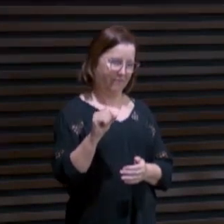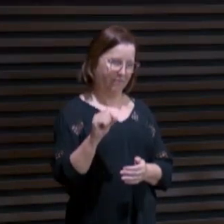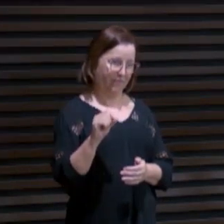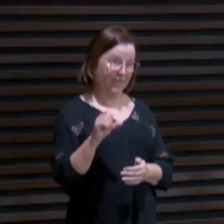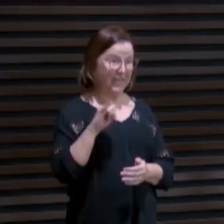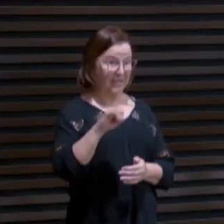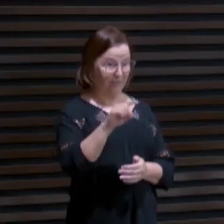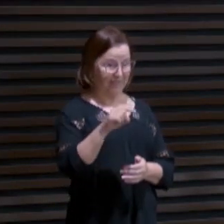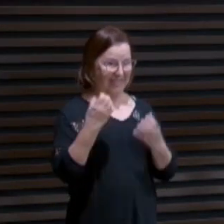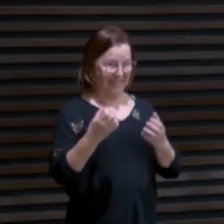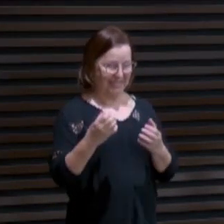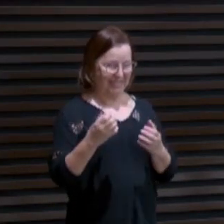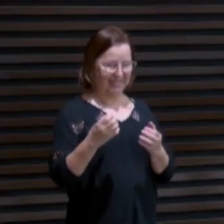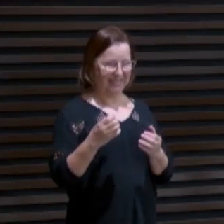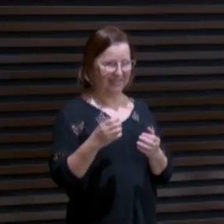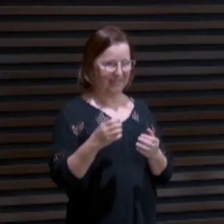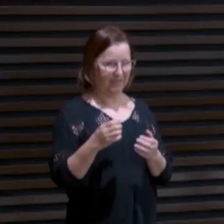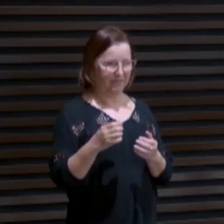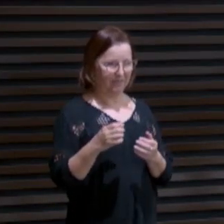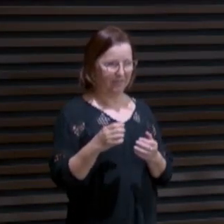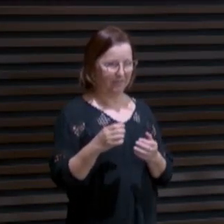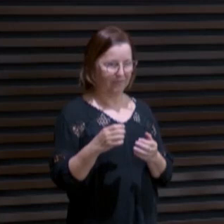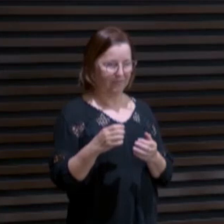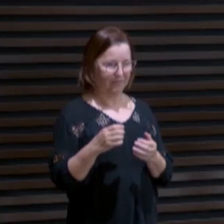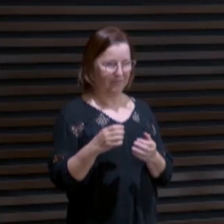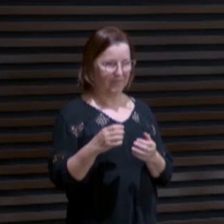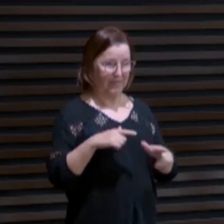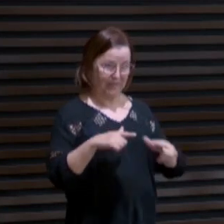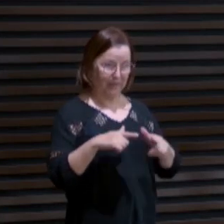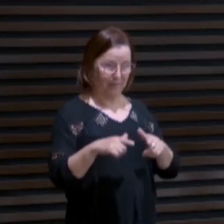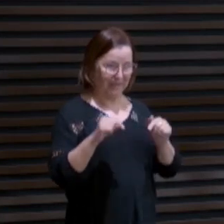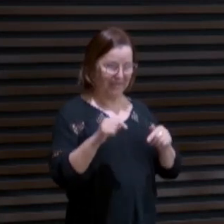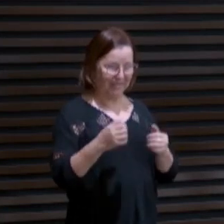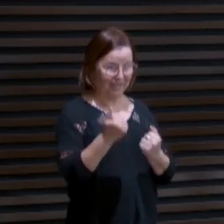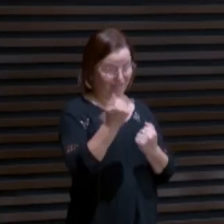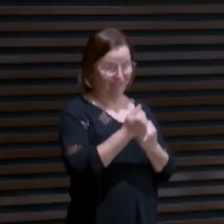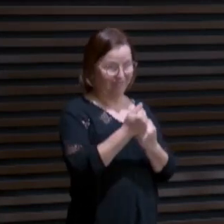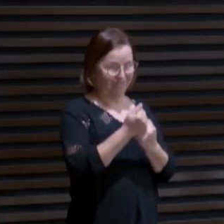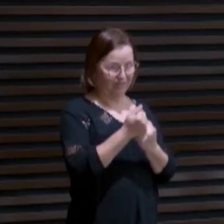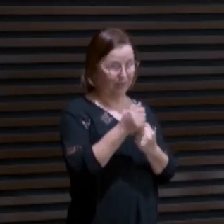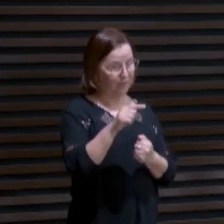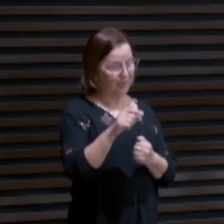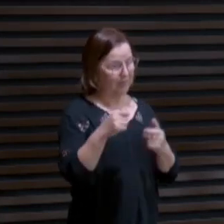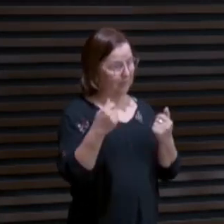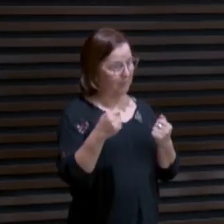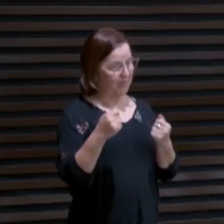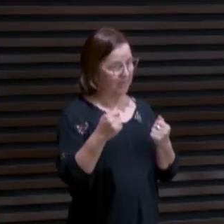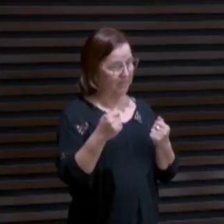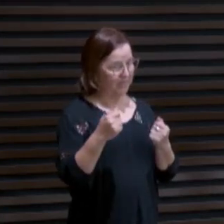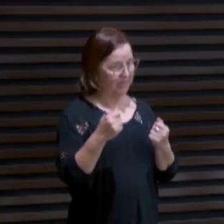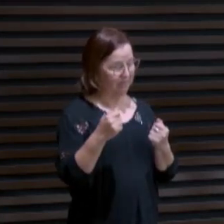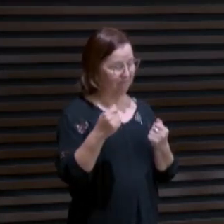Se você quiser ser o empresário, quiser ter essa função aqui, você tem que renunciar ao